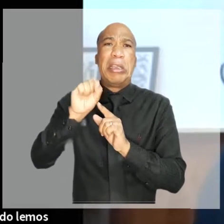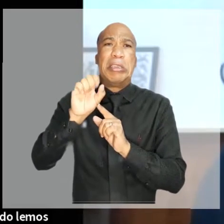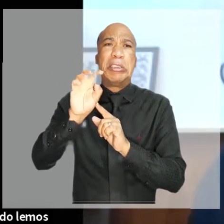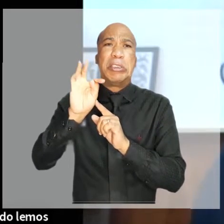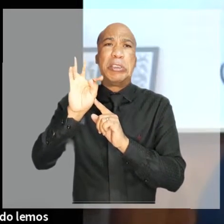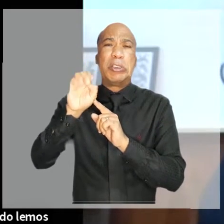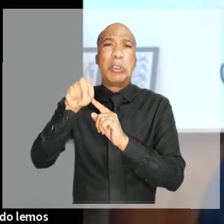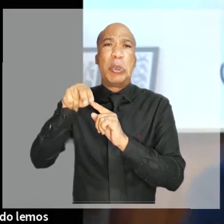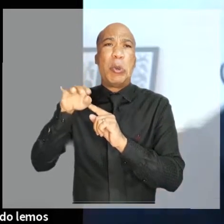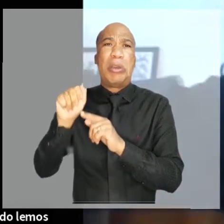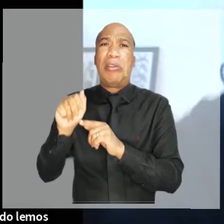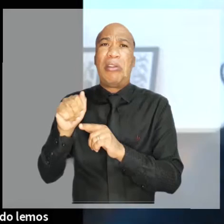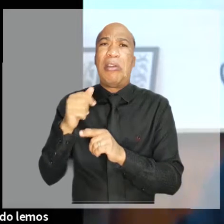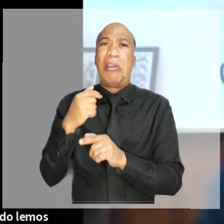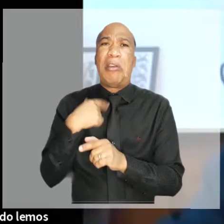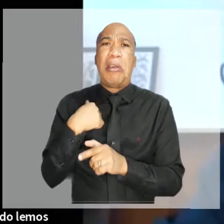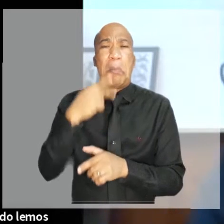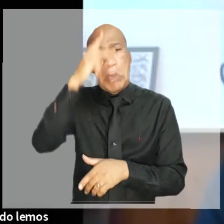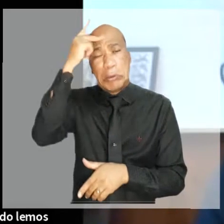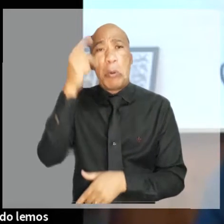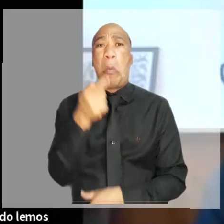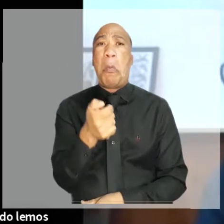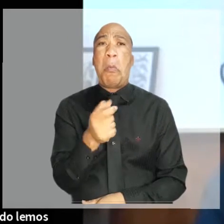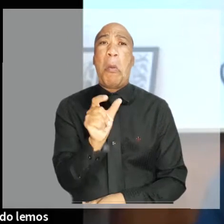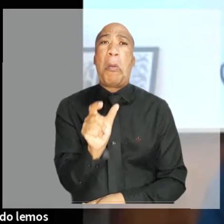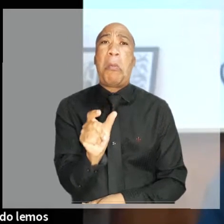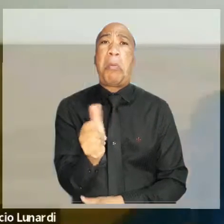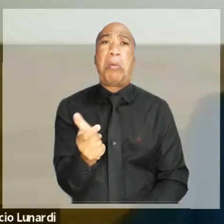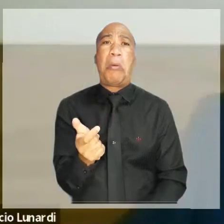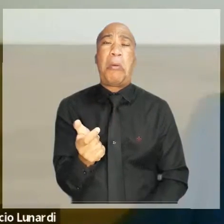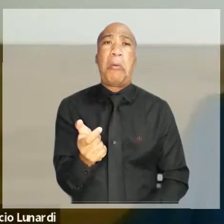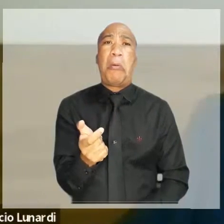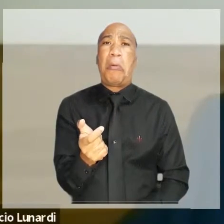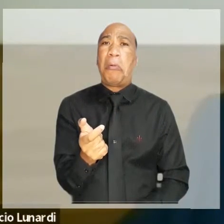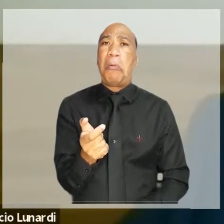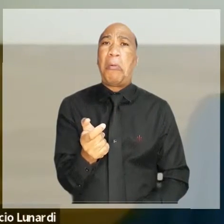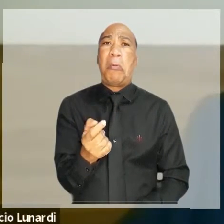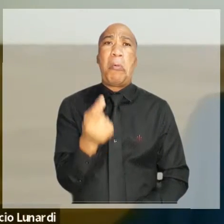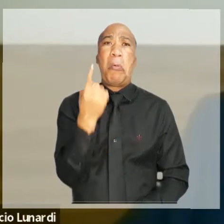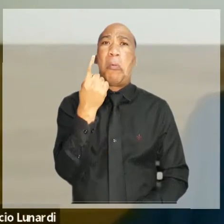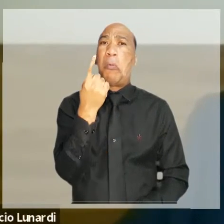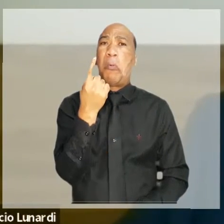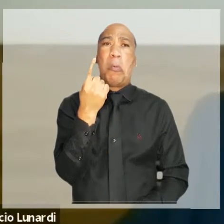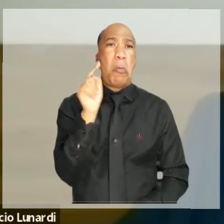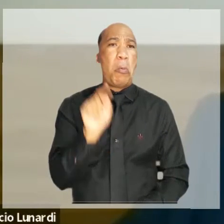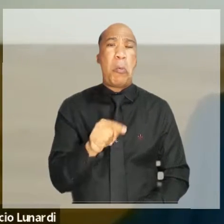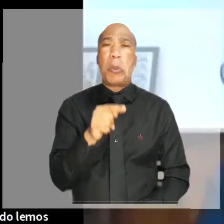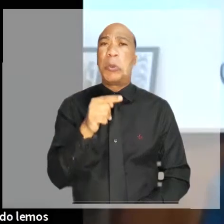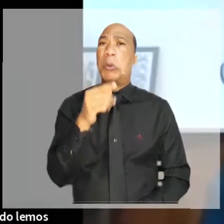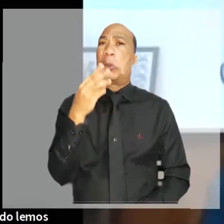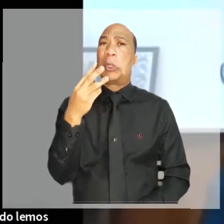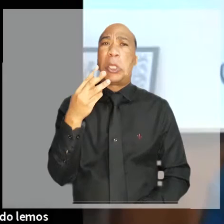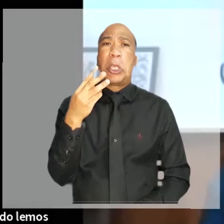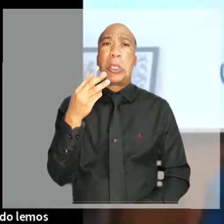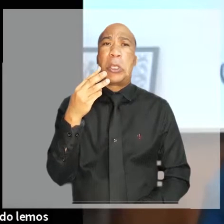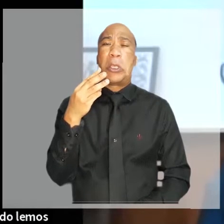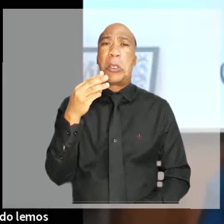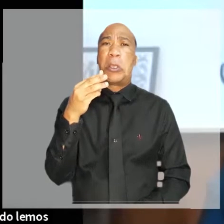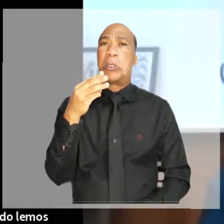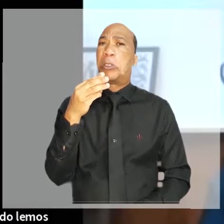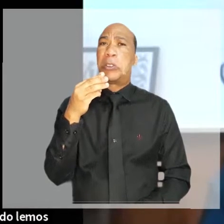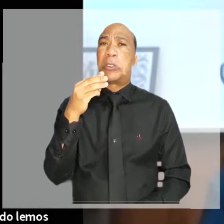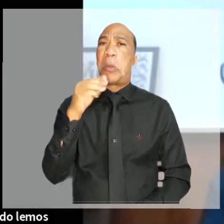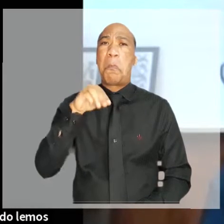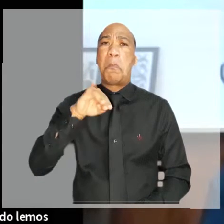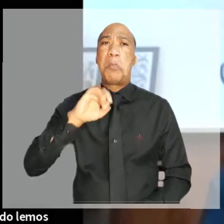Um bairro de São Paulo ou do Rio de Janeiro é maior que a Estônia. Então, é fácil fazer isso lá. Aí eu sempre contraponho dizendo o